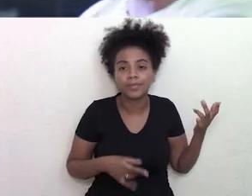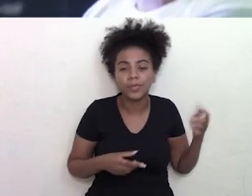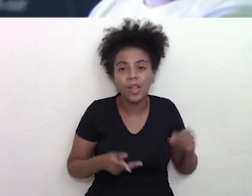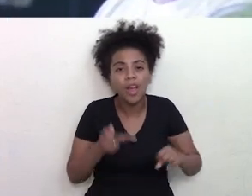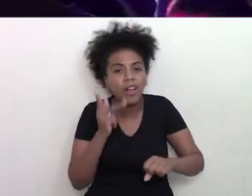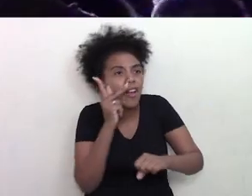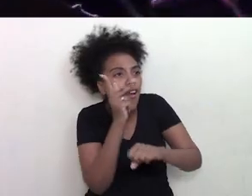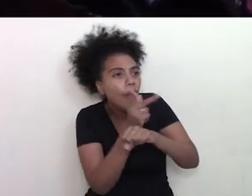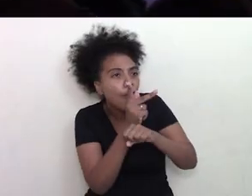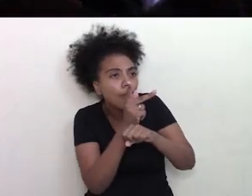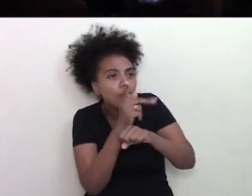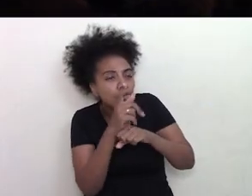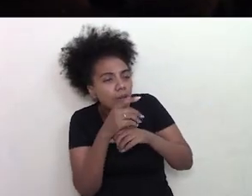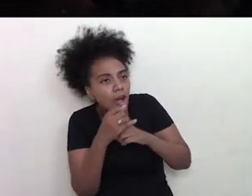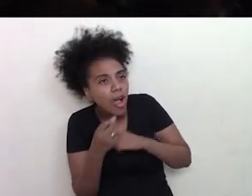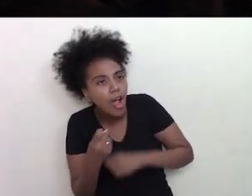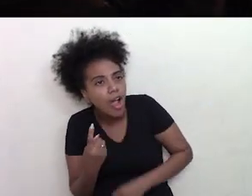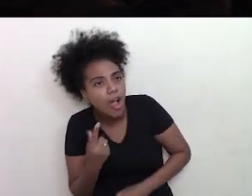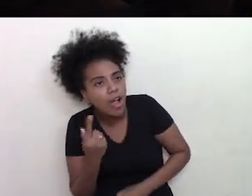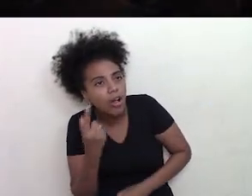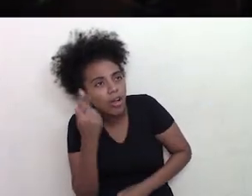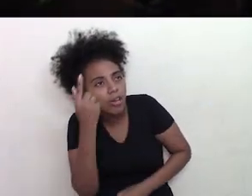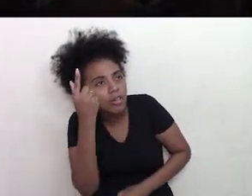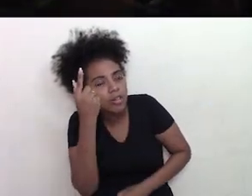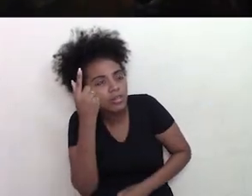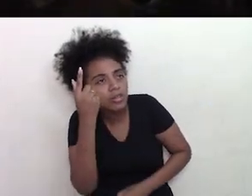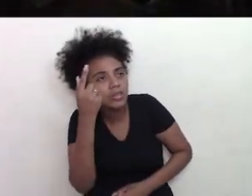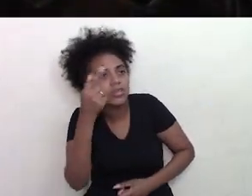Eu tava quieto no meu canto.